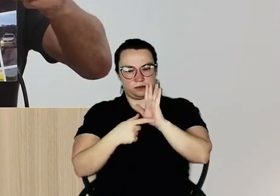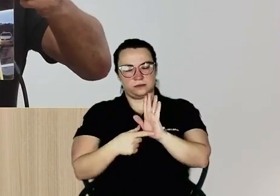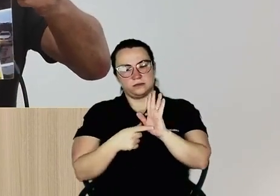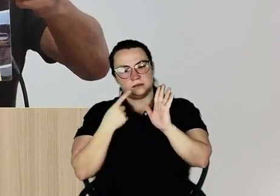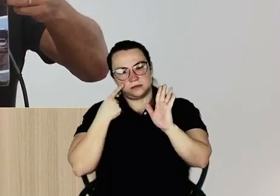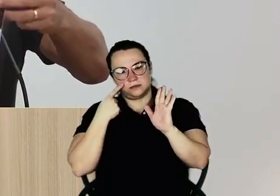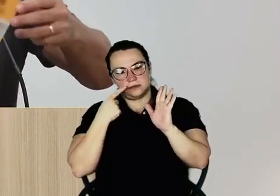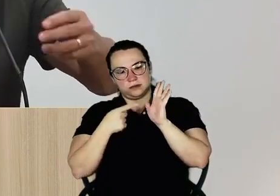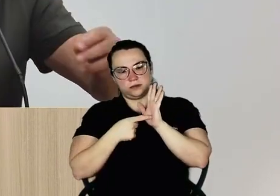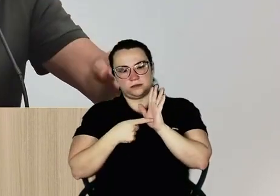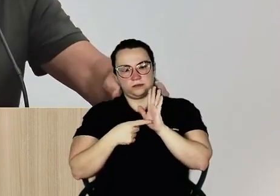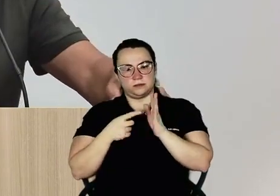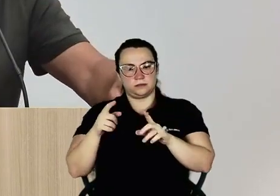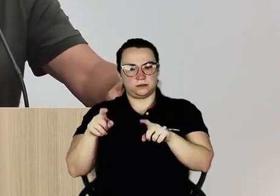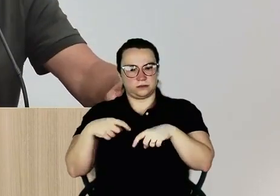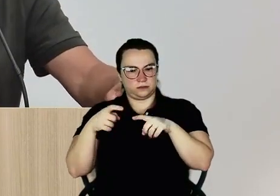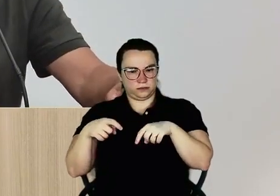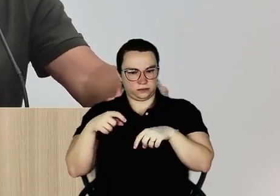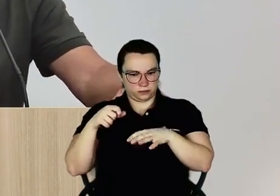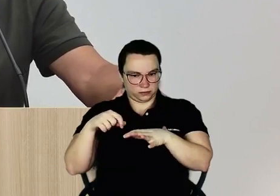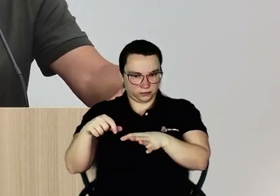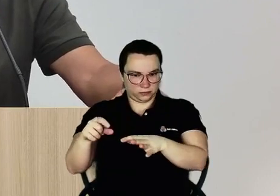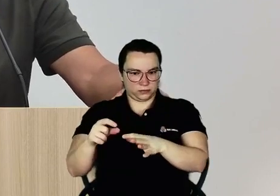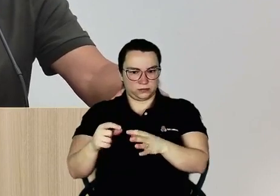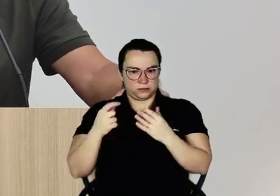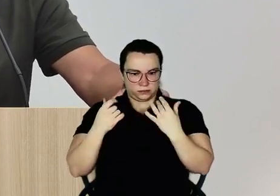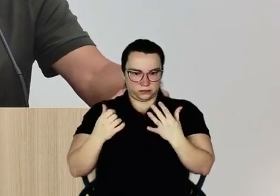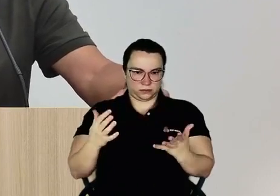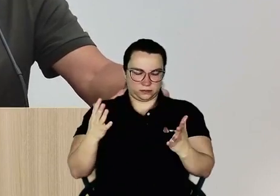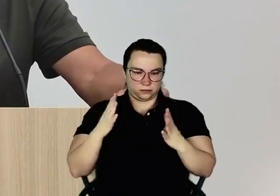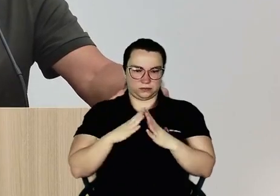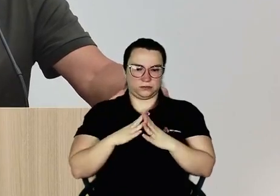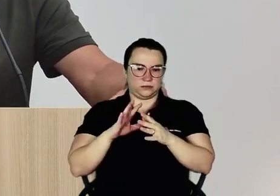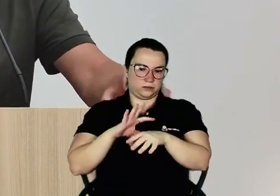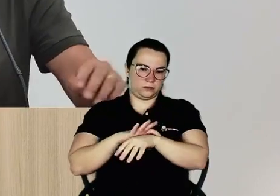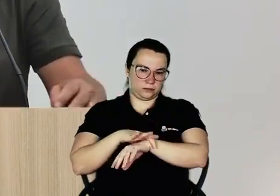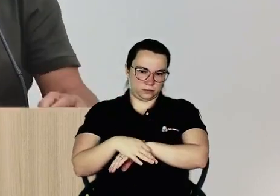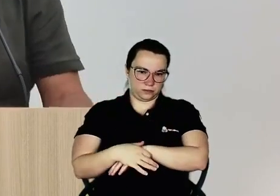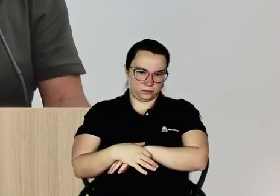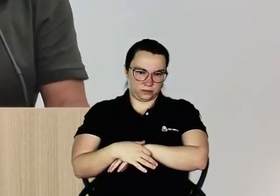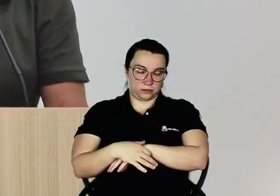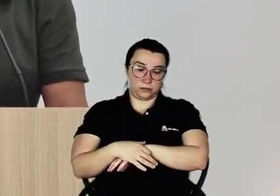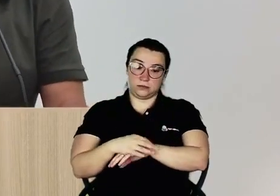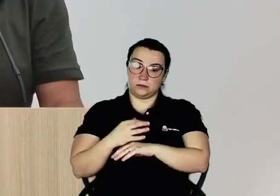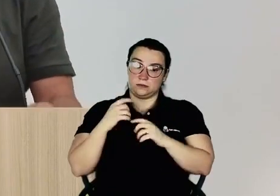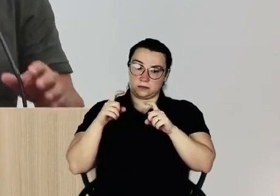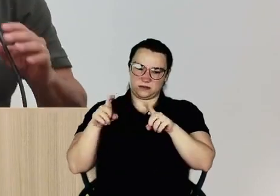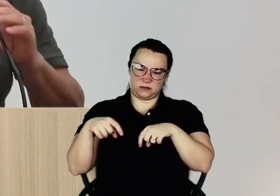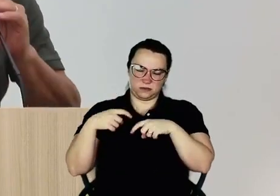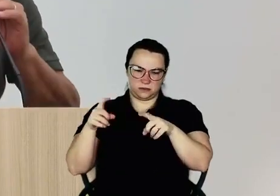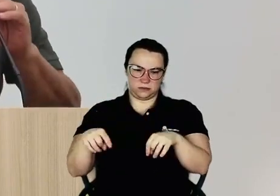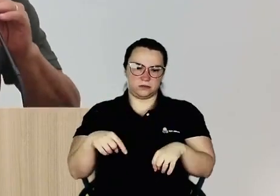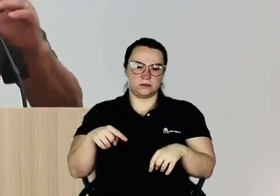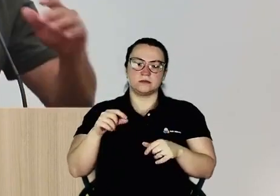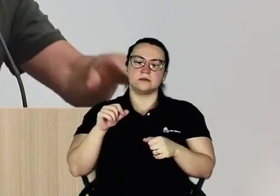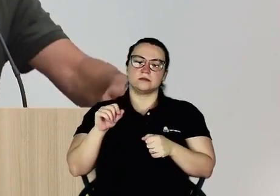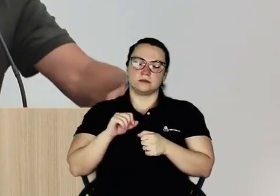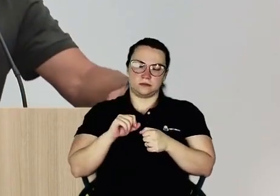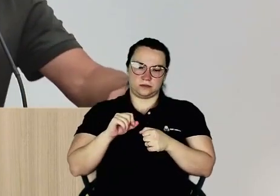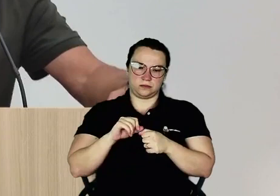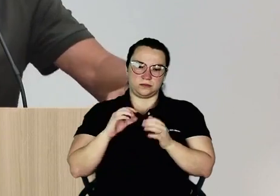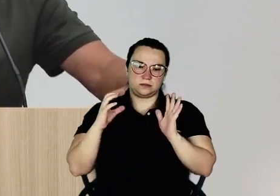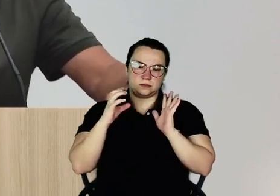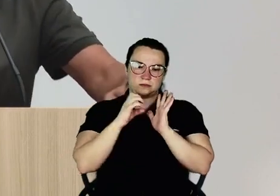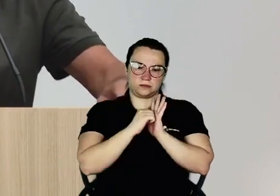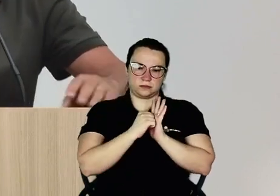do produtor rural, ou da segurança rural, melhor dizendo. Estão fazendo um cadastro